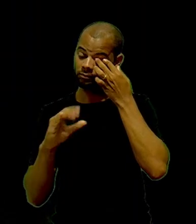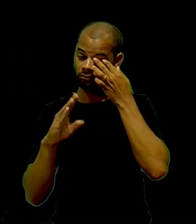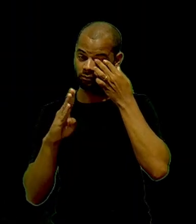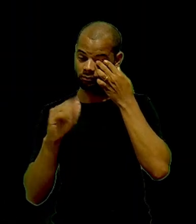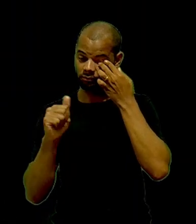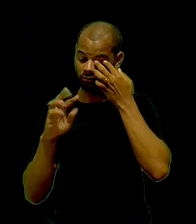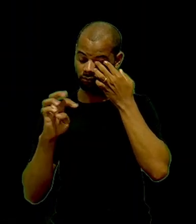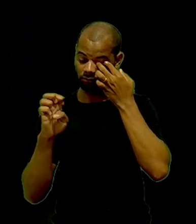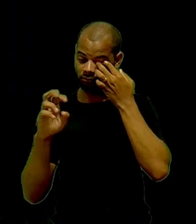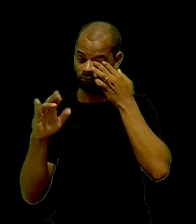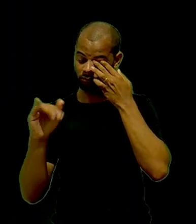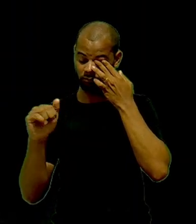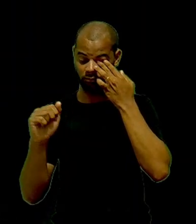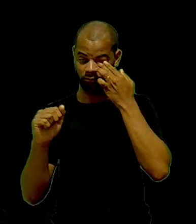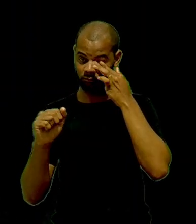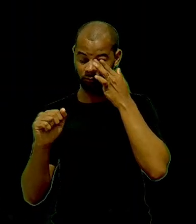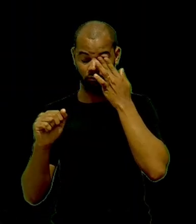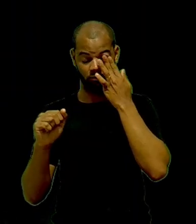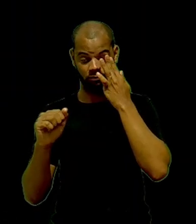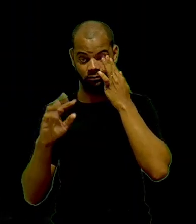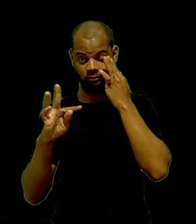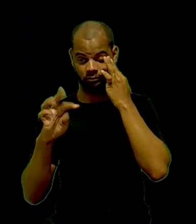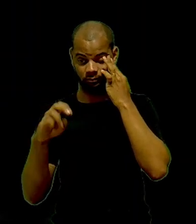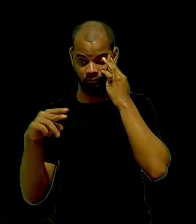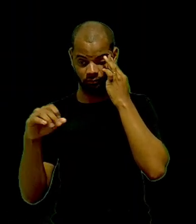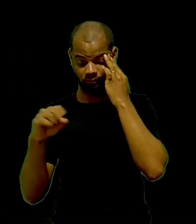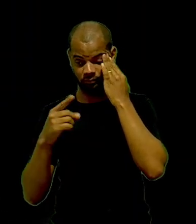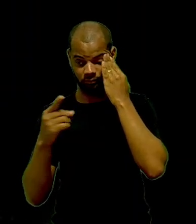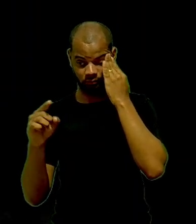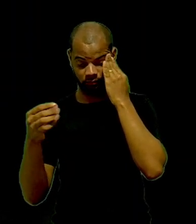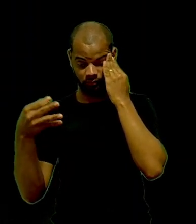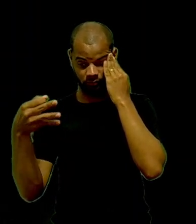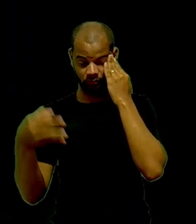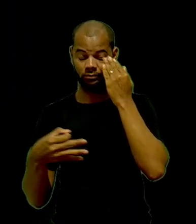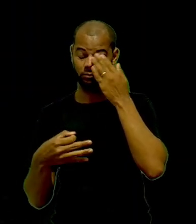ponho o sistema operando na tensão adequada.